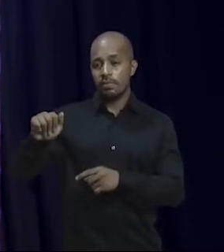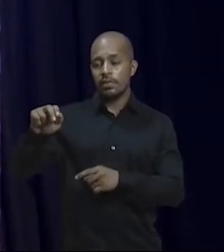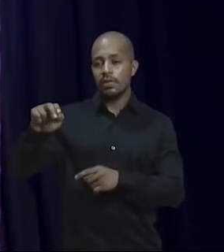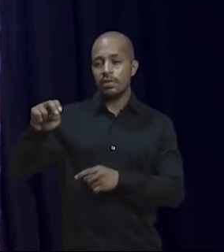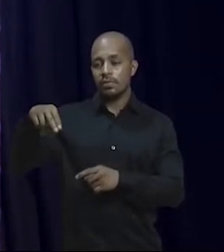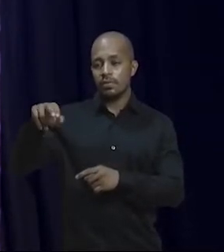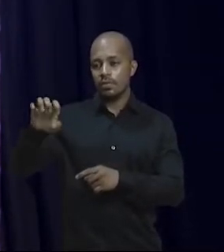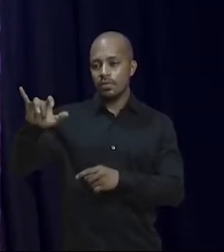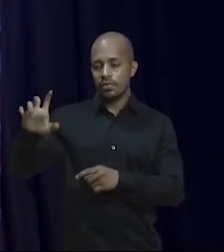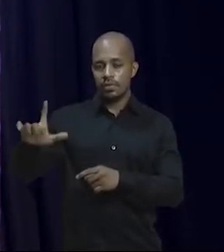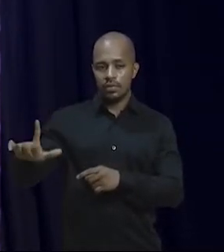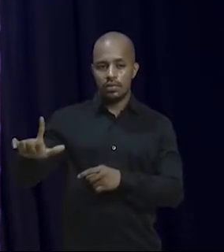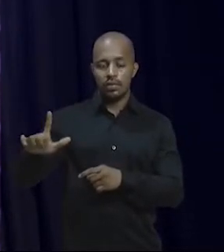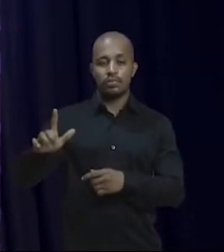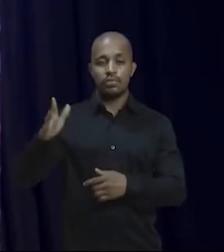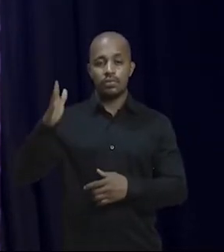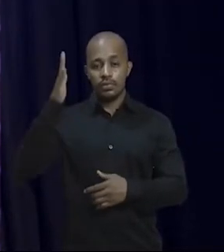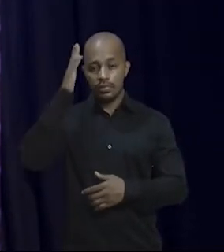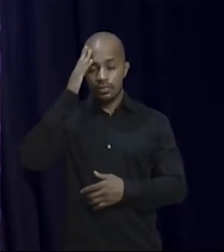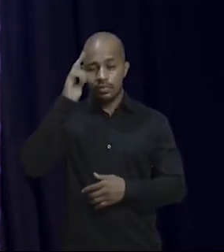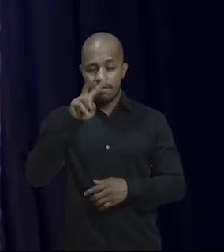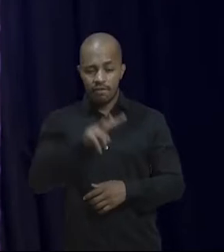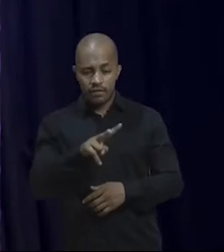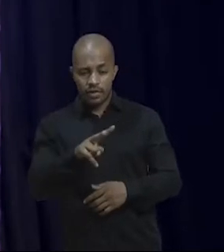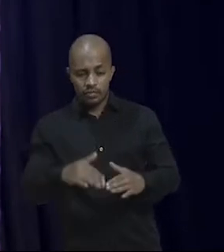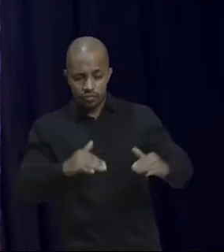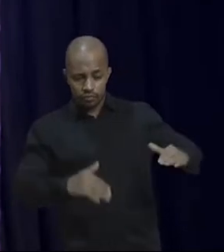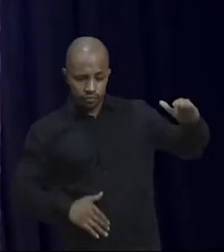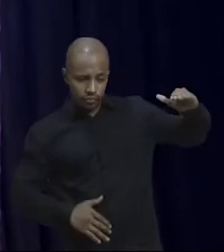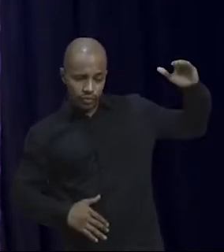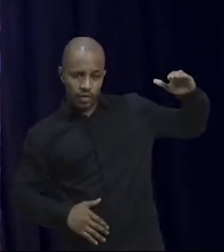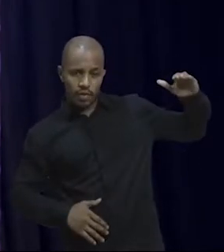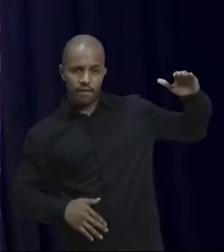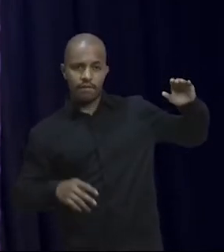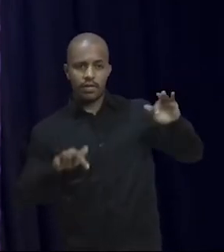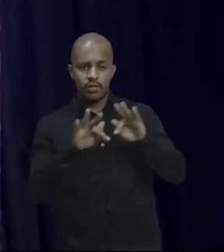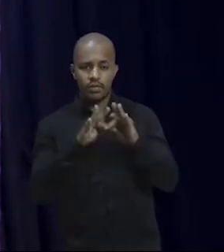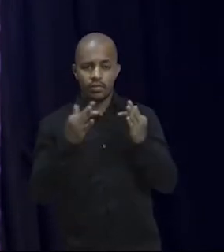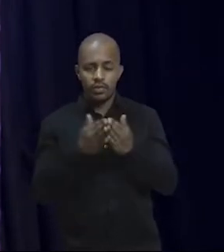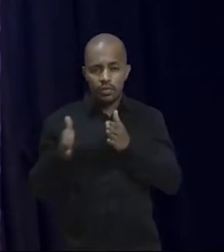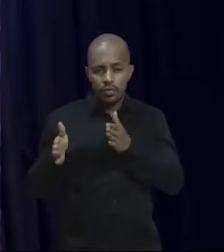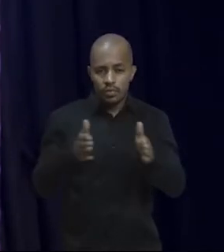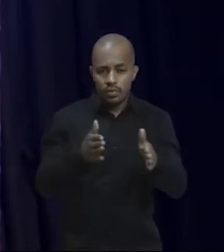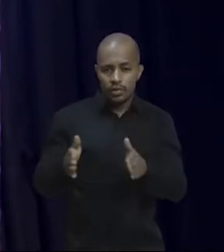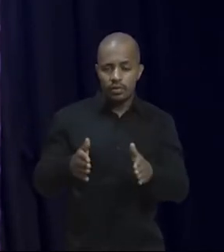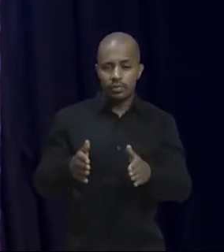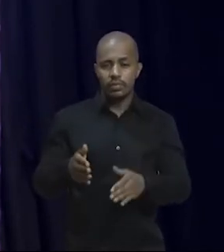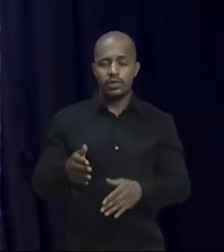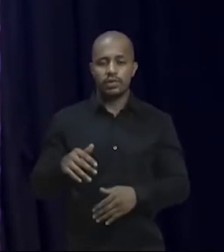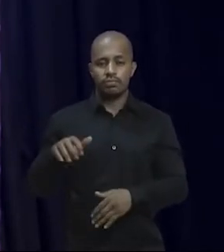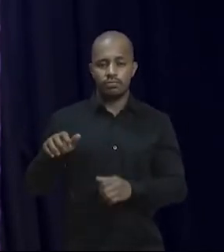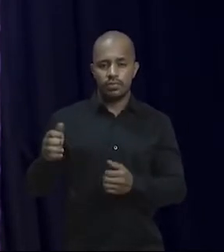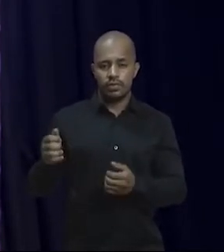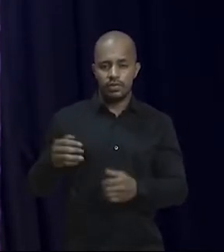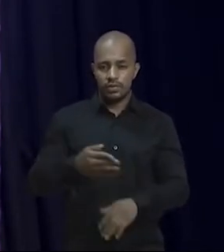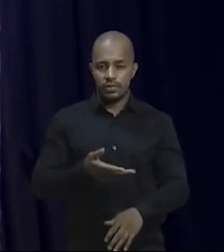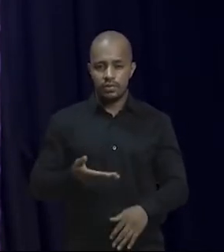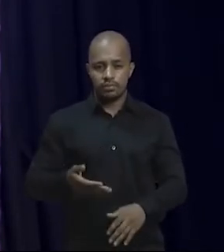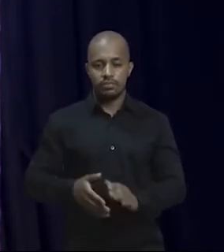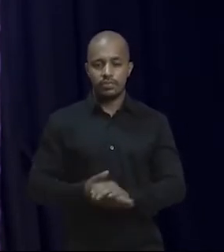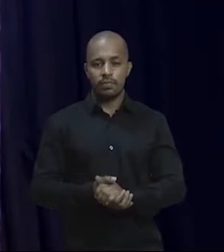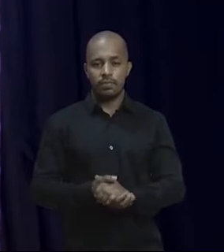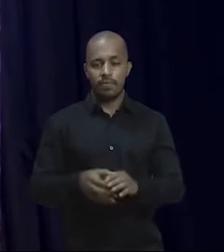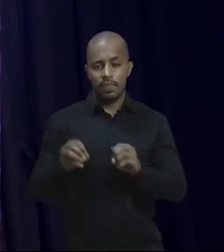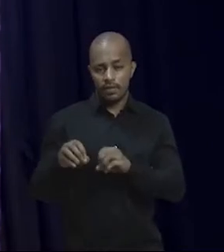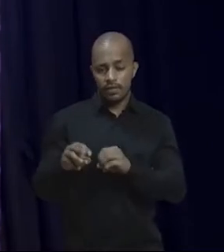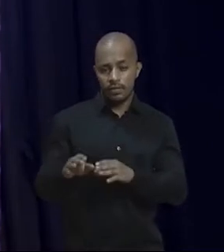crescerem, perceberam que só tinha um caminho para o futuro daquelas crianças e adolescentes, que era a educação, que era o